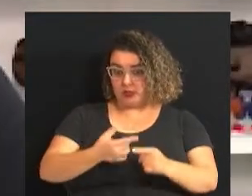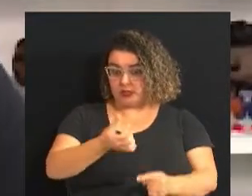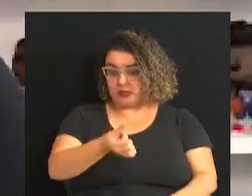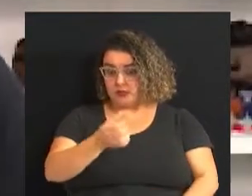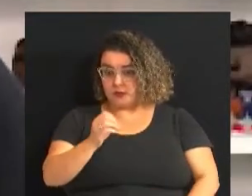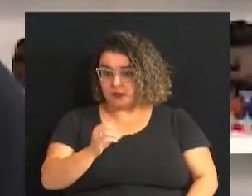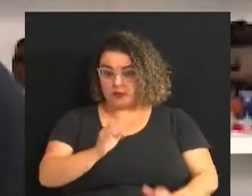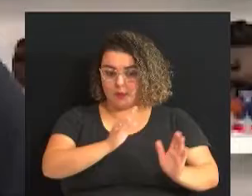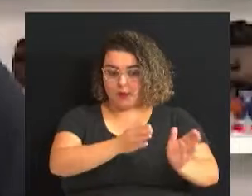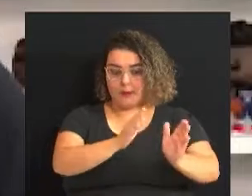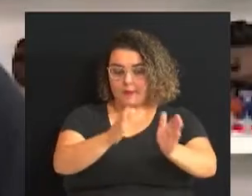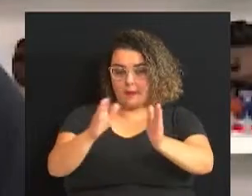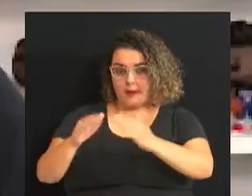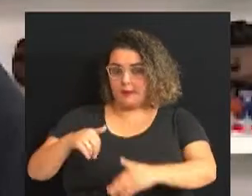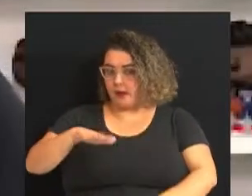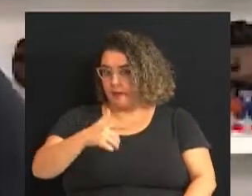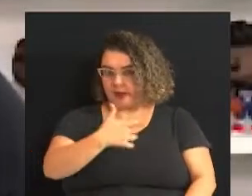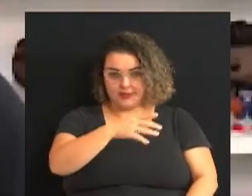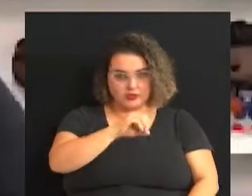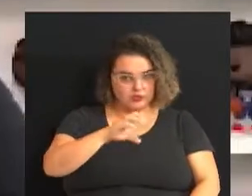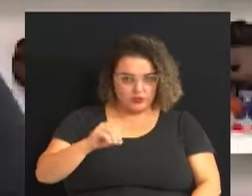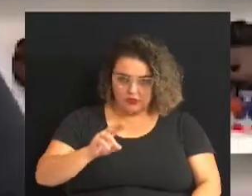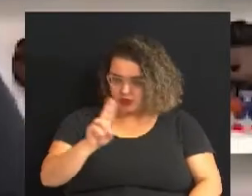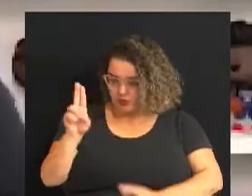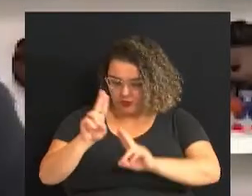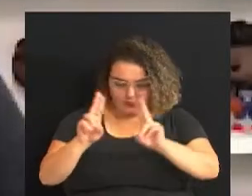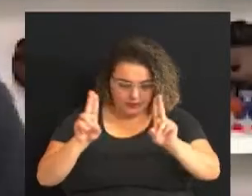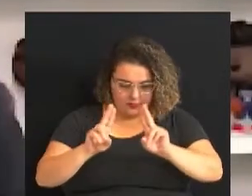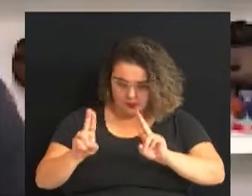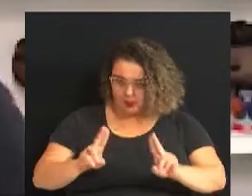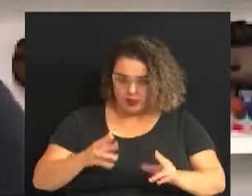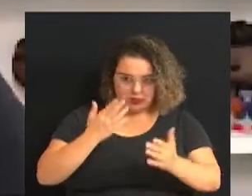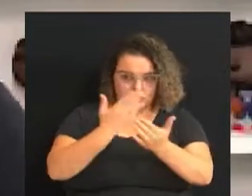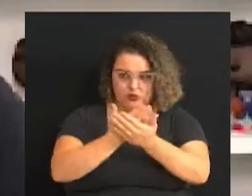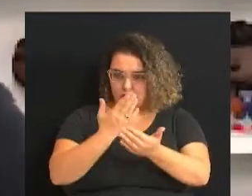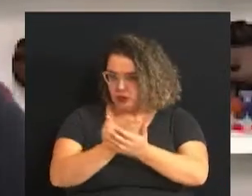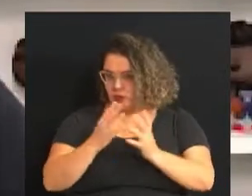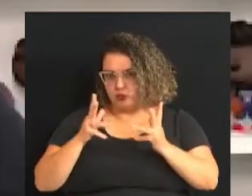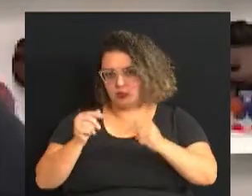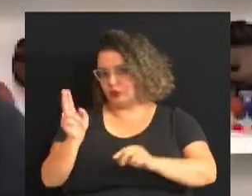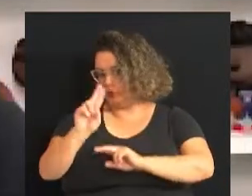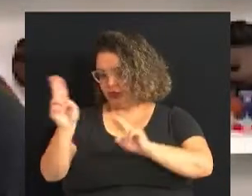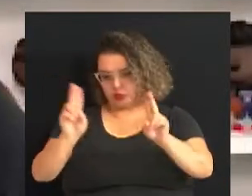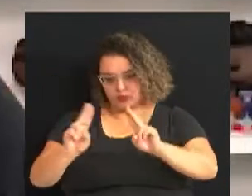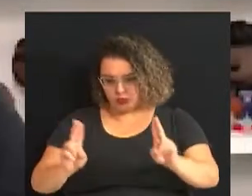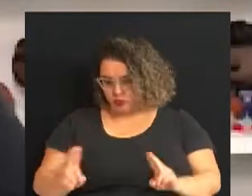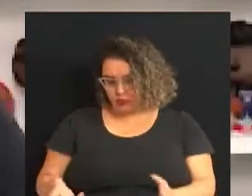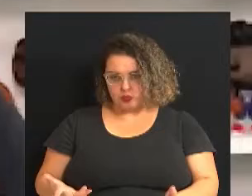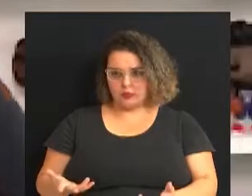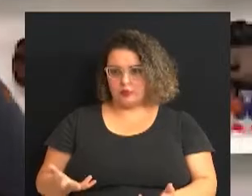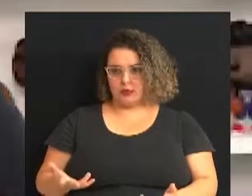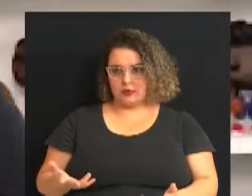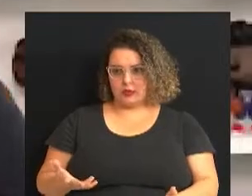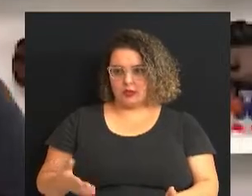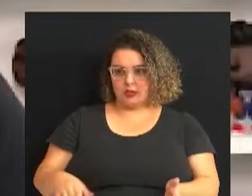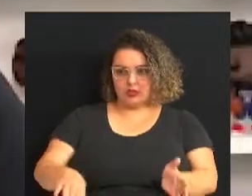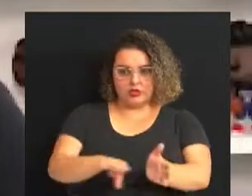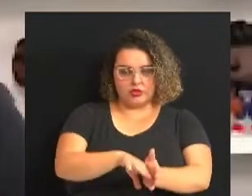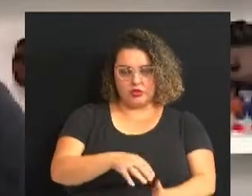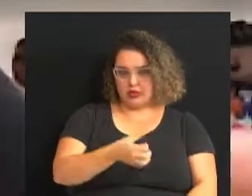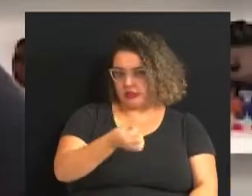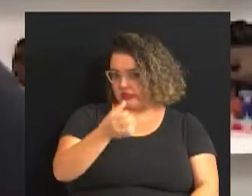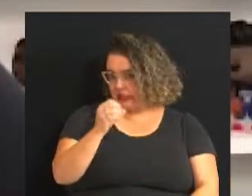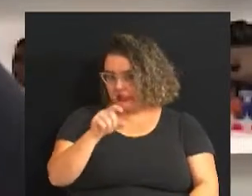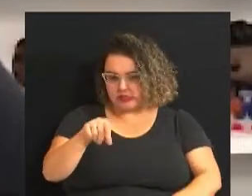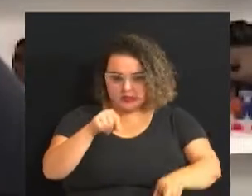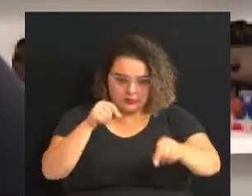prospectos, são mais de 200 nomes envolvidos, você vai ter que estudar para todos os nomes e nem todos por ser apenas 60 serem escolhidos.